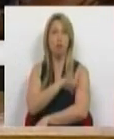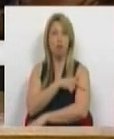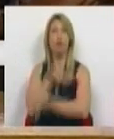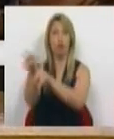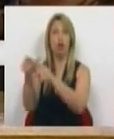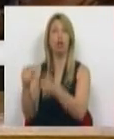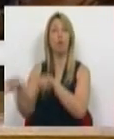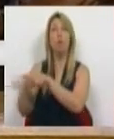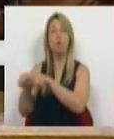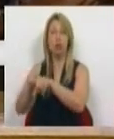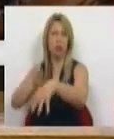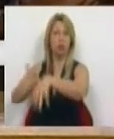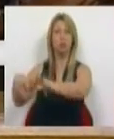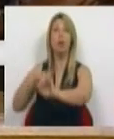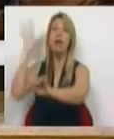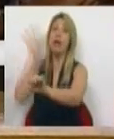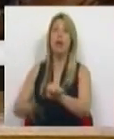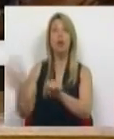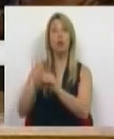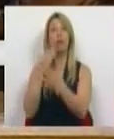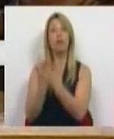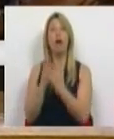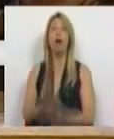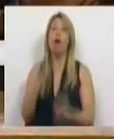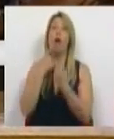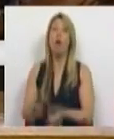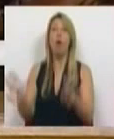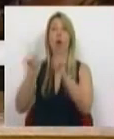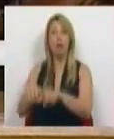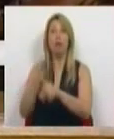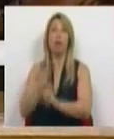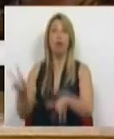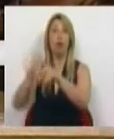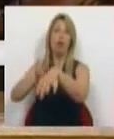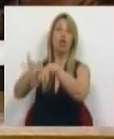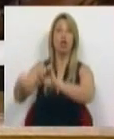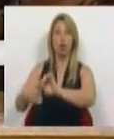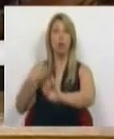desastre nacional para uma nova vaga de destruição de direitos e condições de vida do povo português.